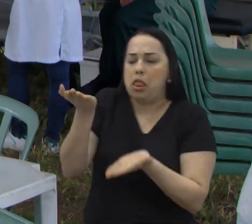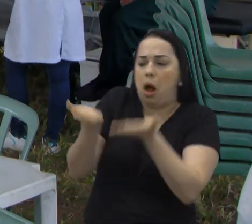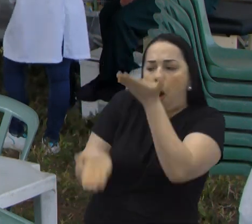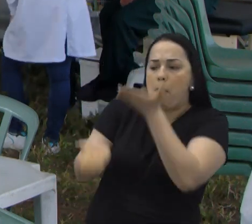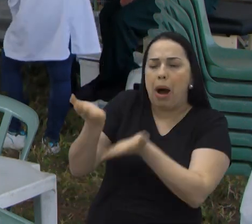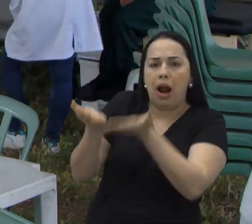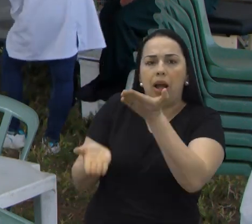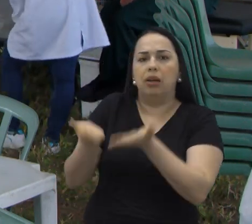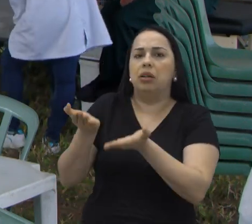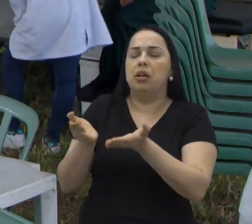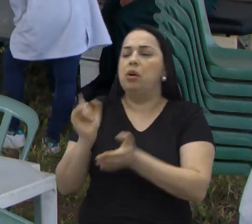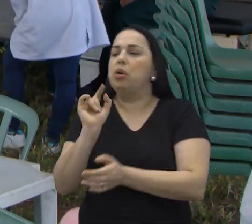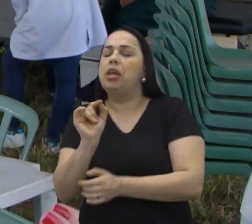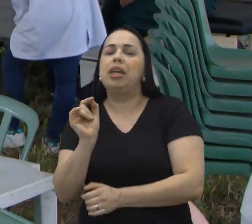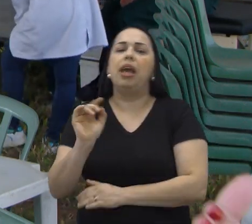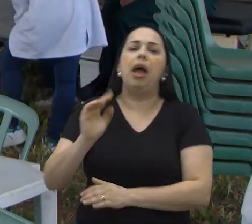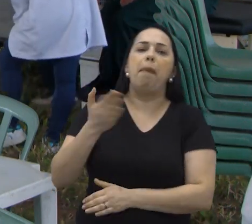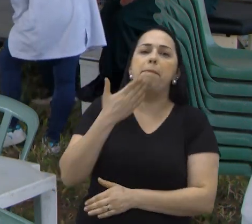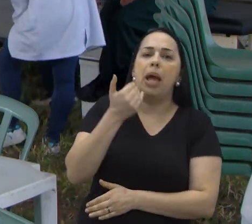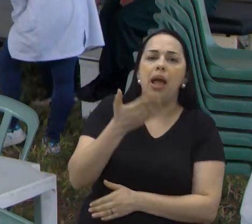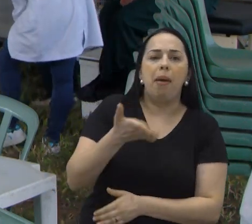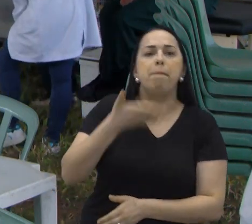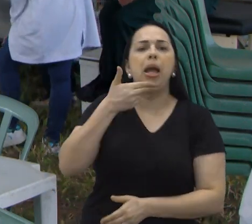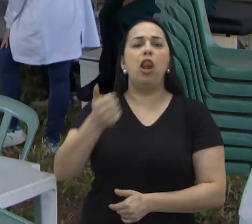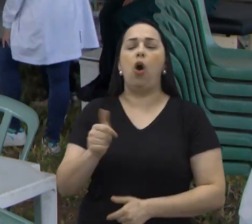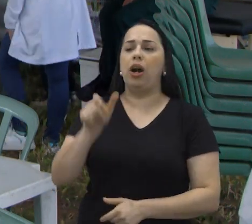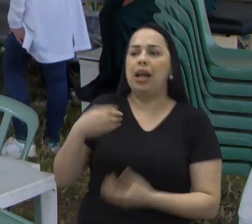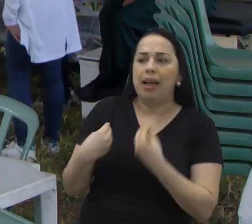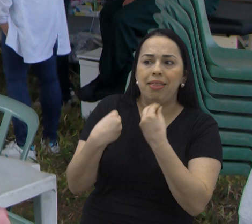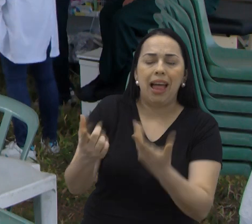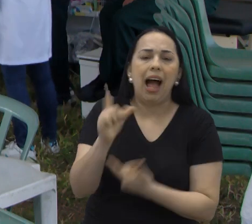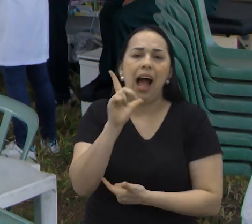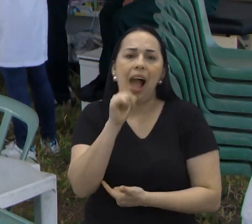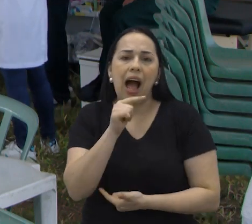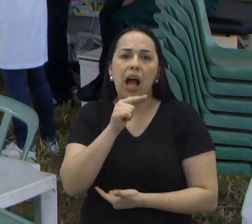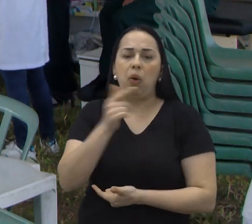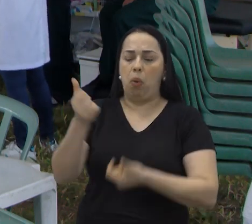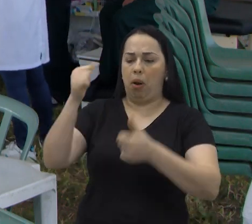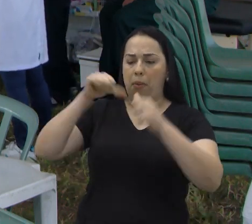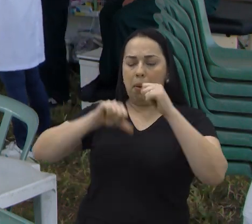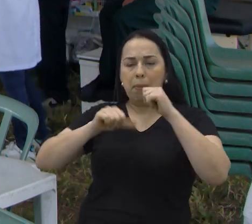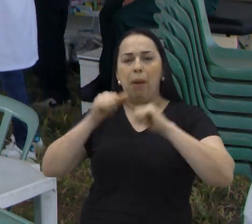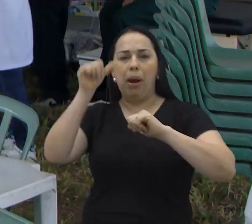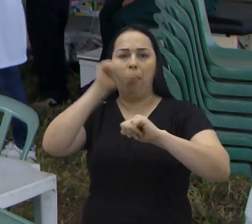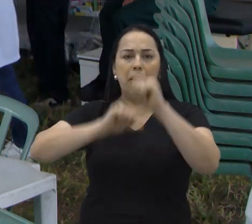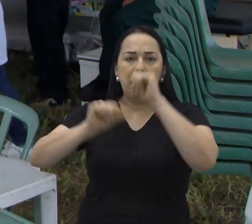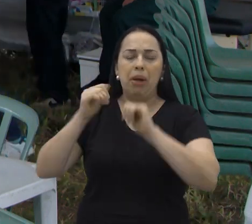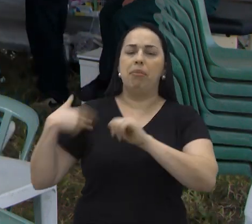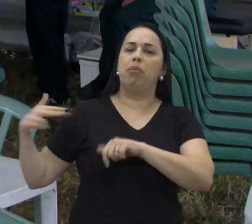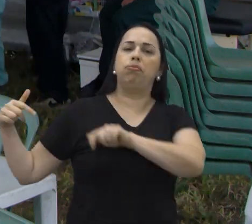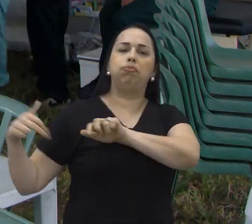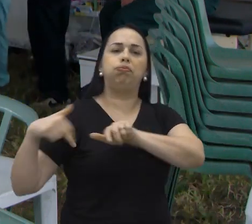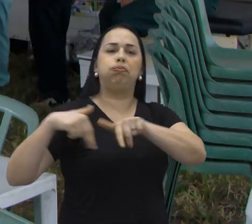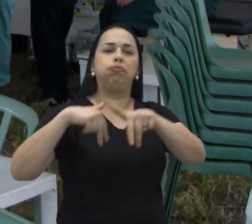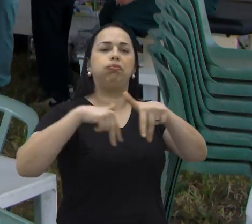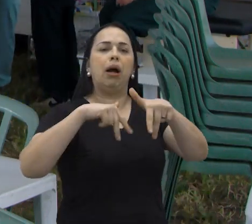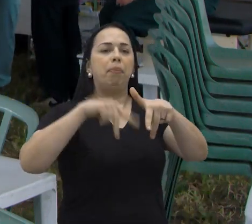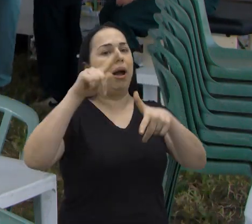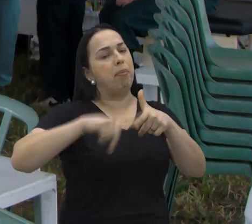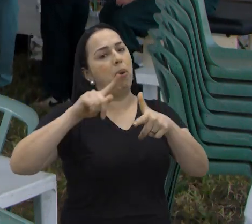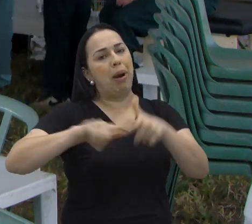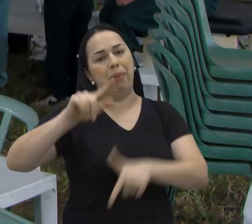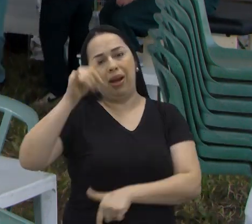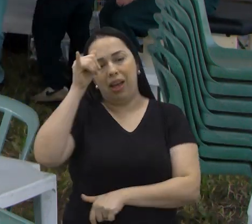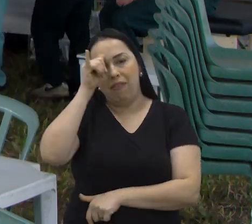dos alimentos, o que é melhor para ele, a hidratação, para ele fazer esse caminho mais leve, né? Não